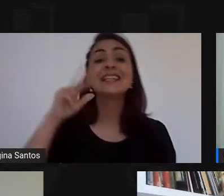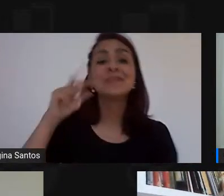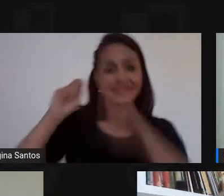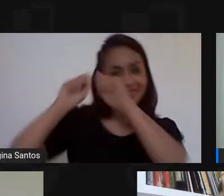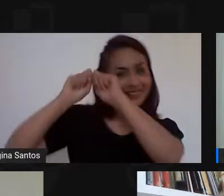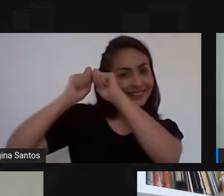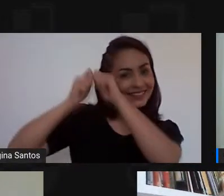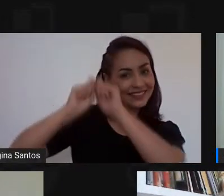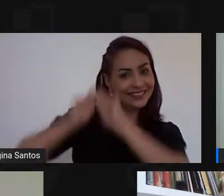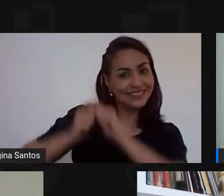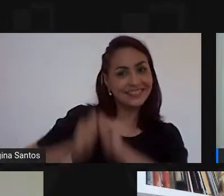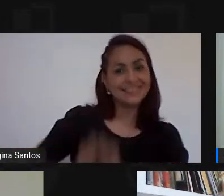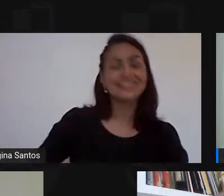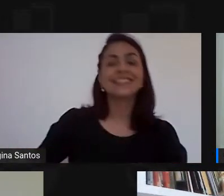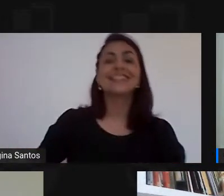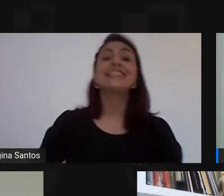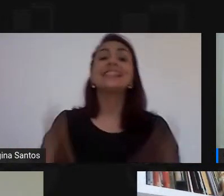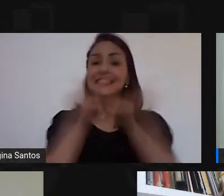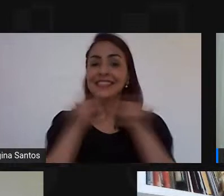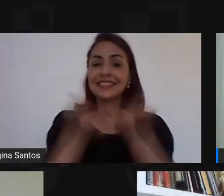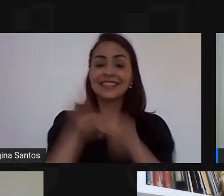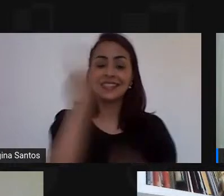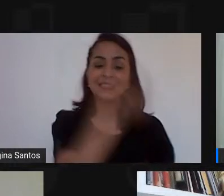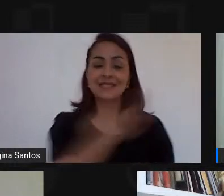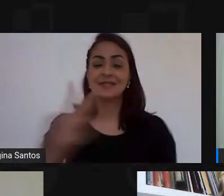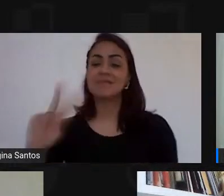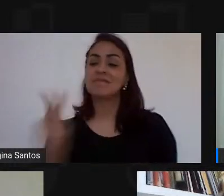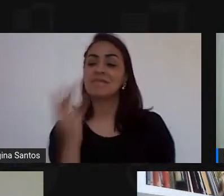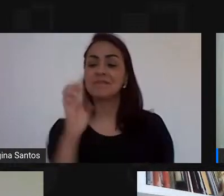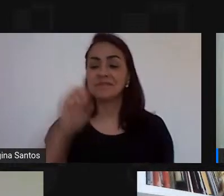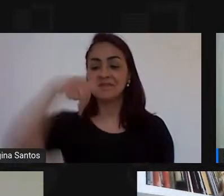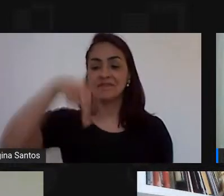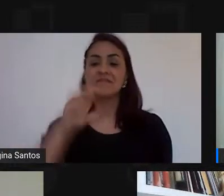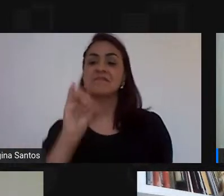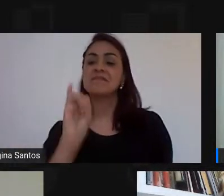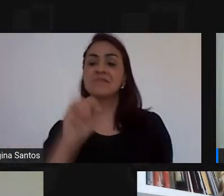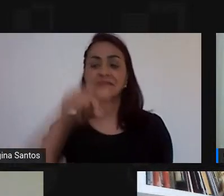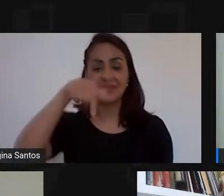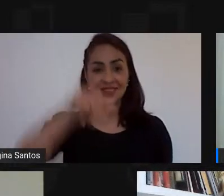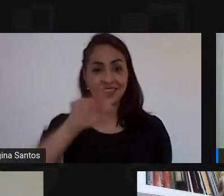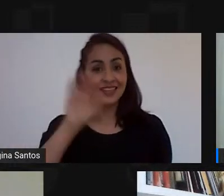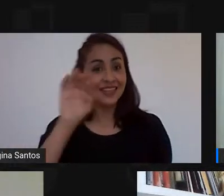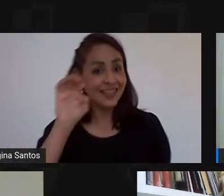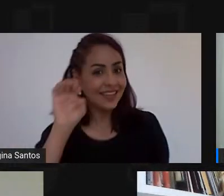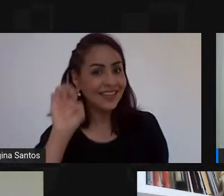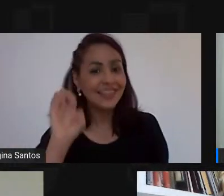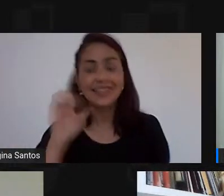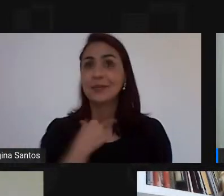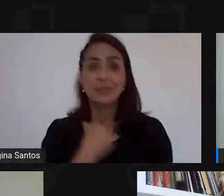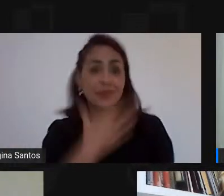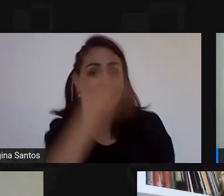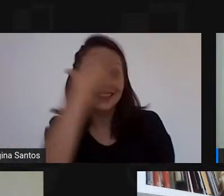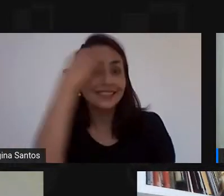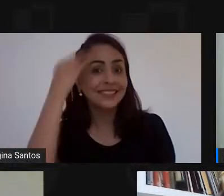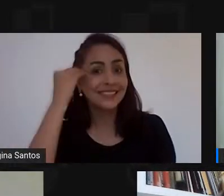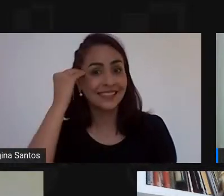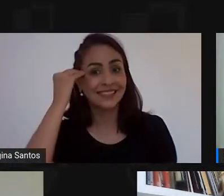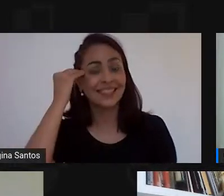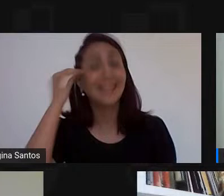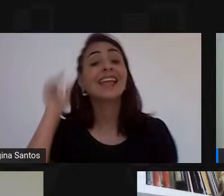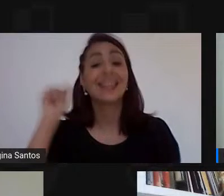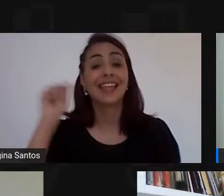meu amado professor Henrique, e eu não poderia deixar de esquecer de fazer menção à minha queridíssima